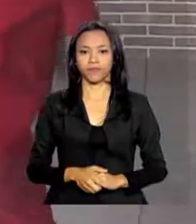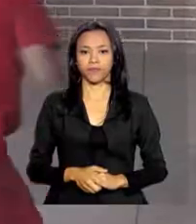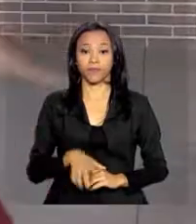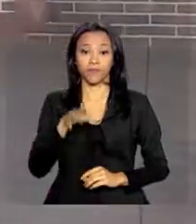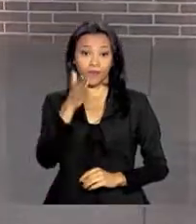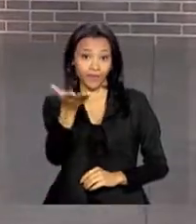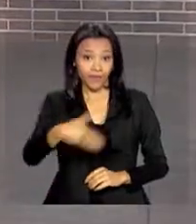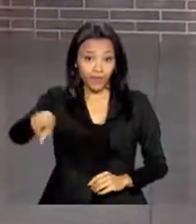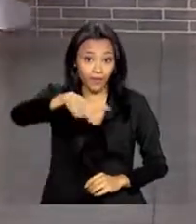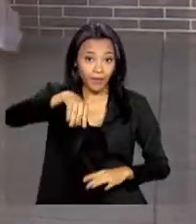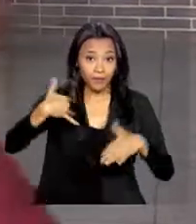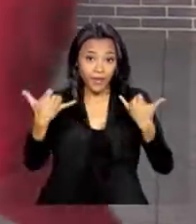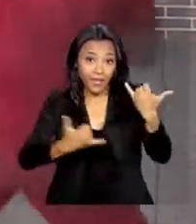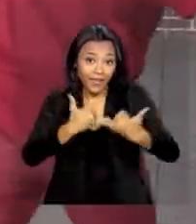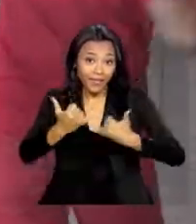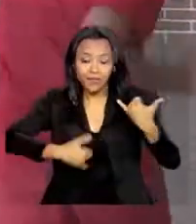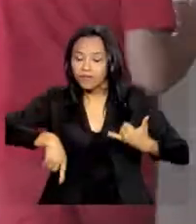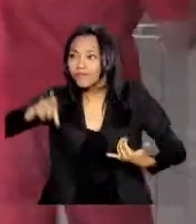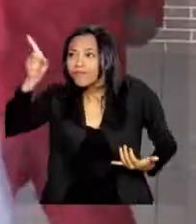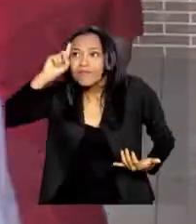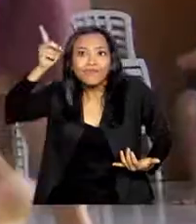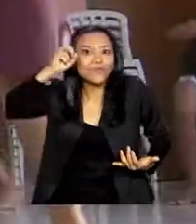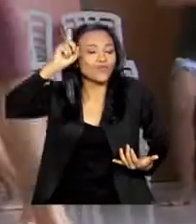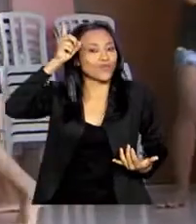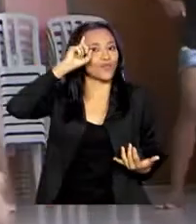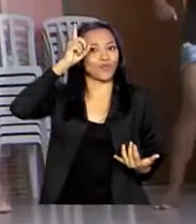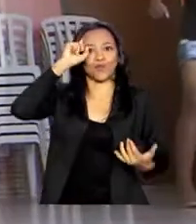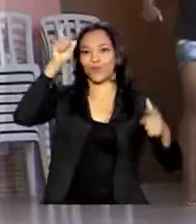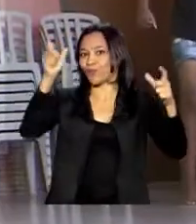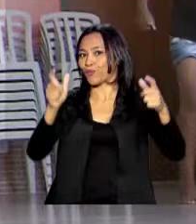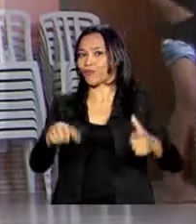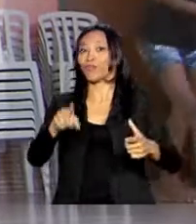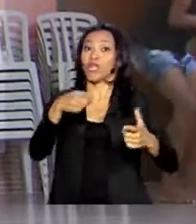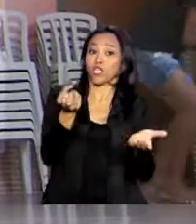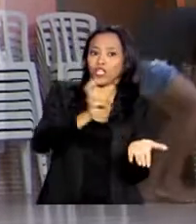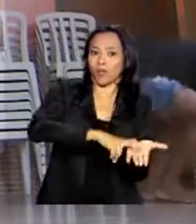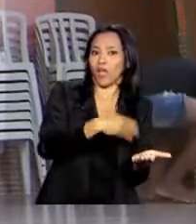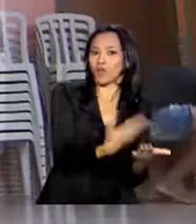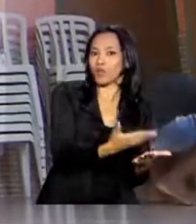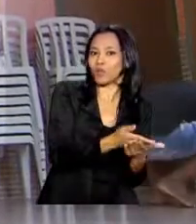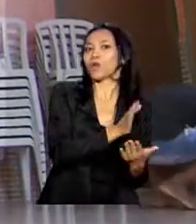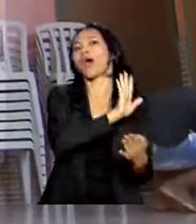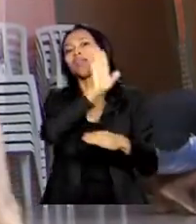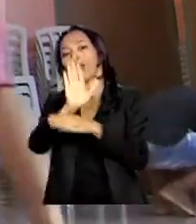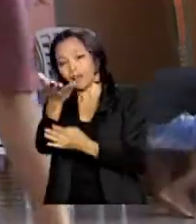brincadeiras que acontecem todos os dias no contraturno escolar